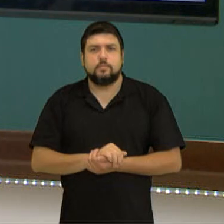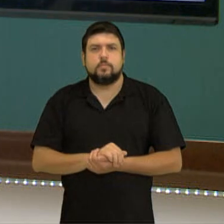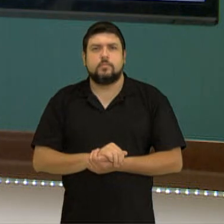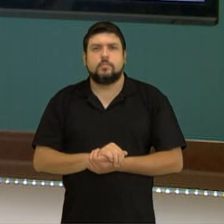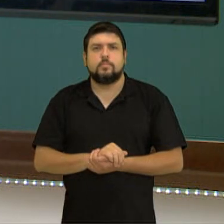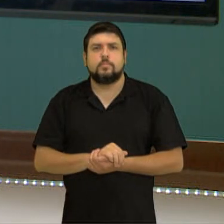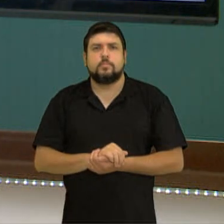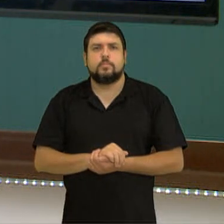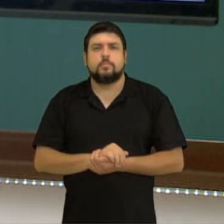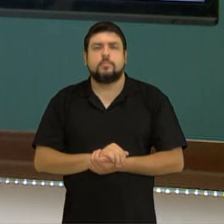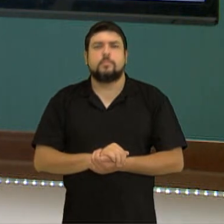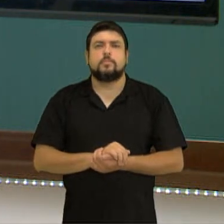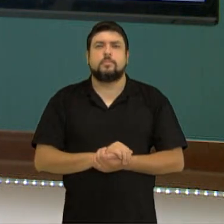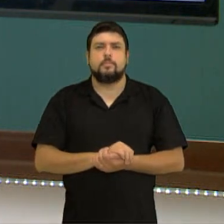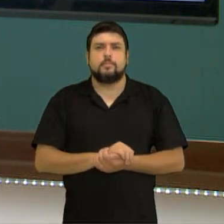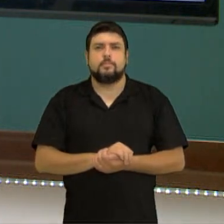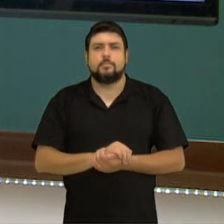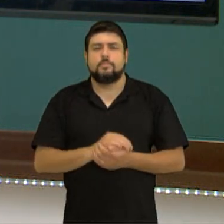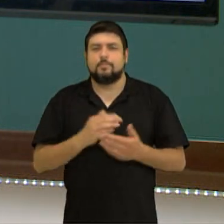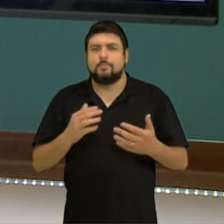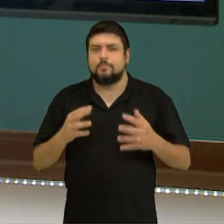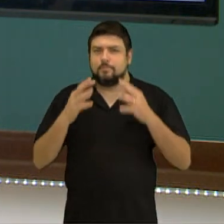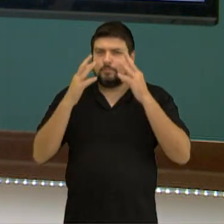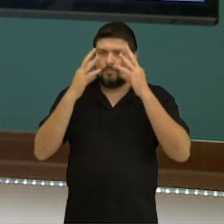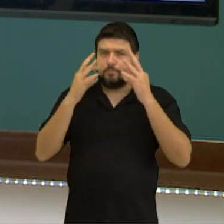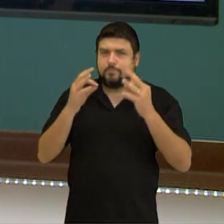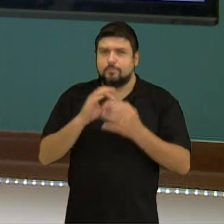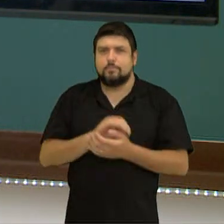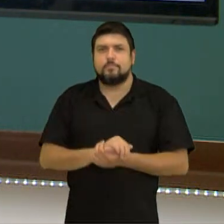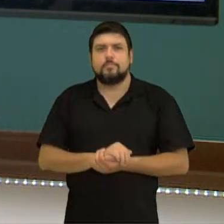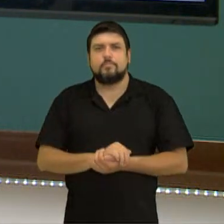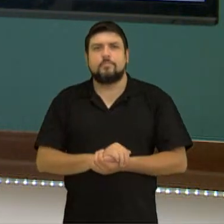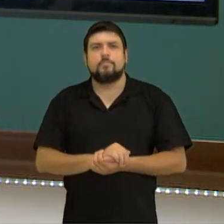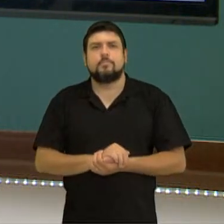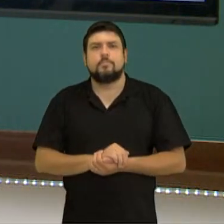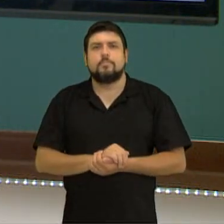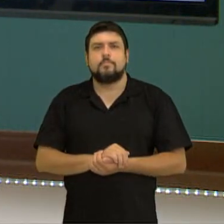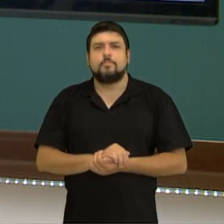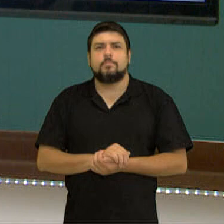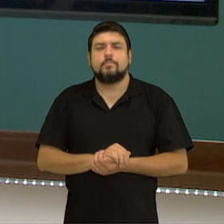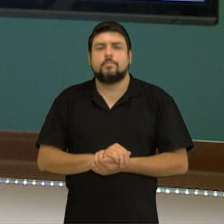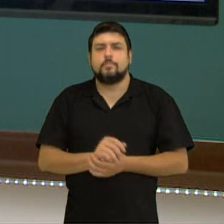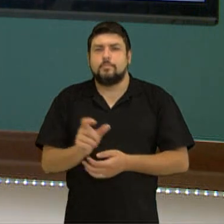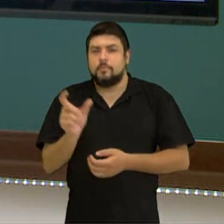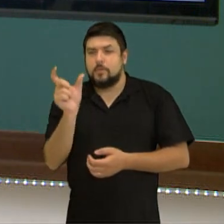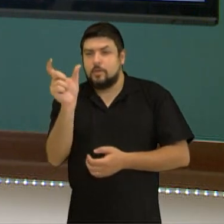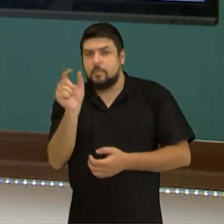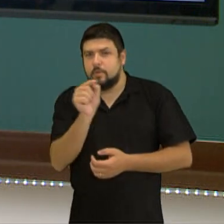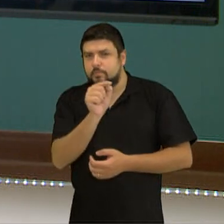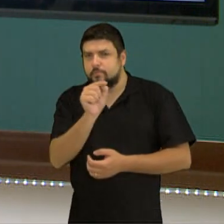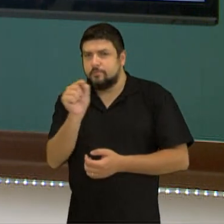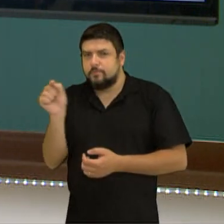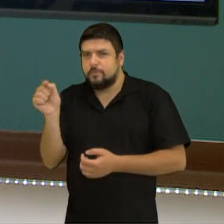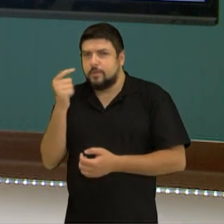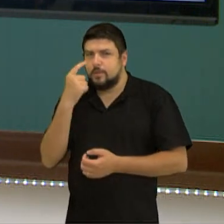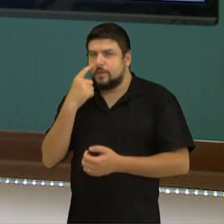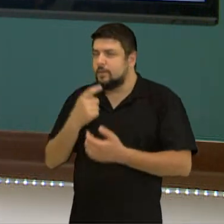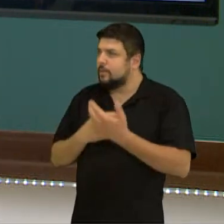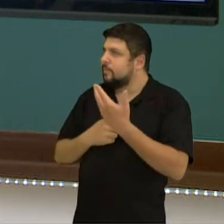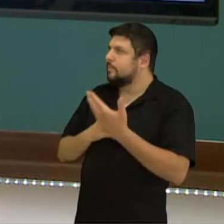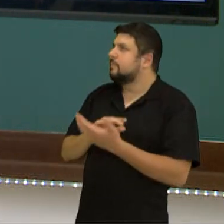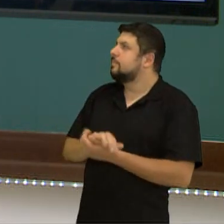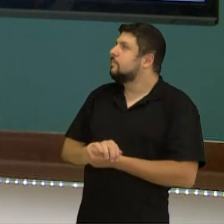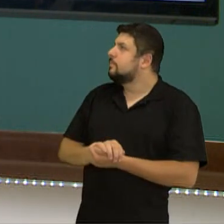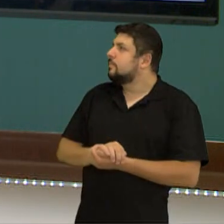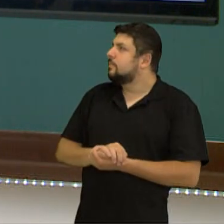galera, atenção nos phrasal verbs. Carry out, found out, turn into, make up, stand